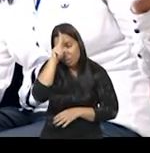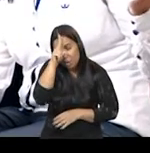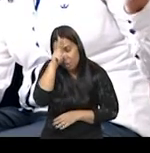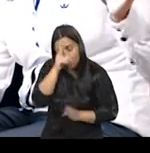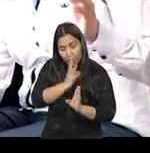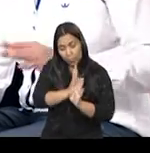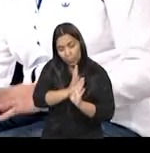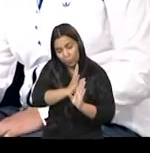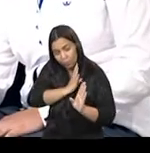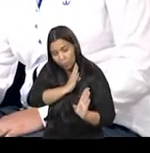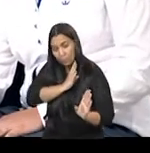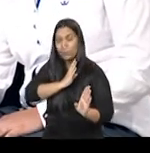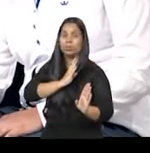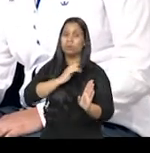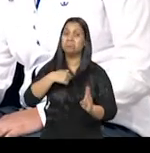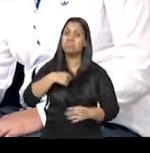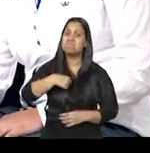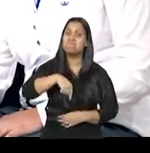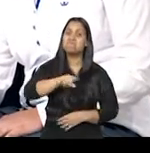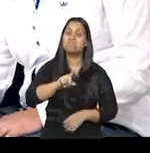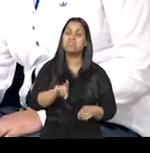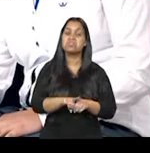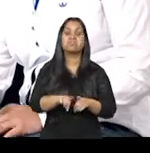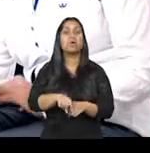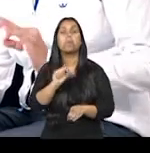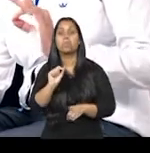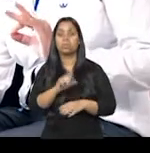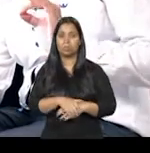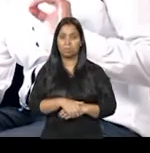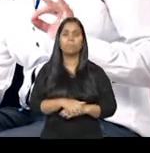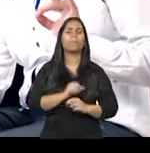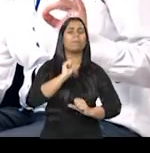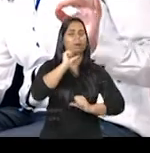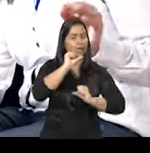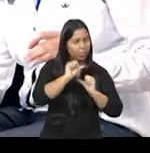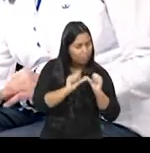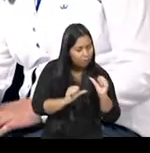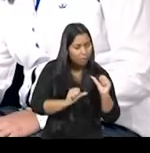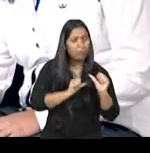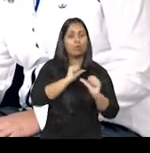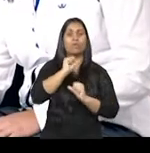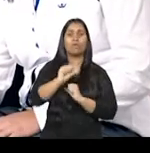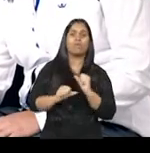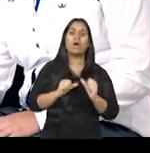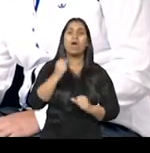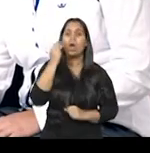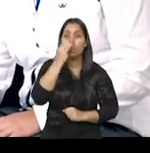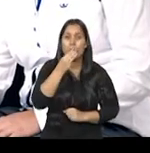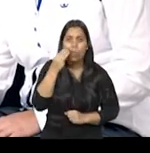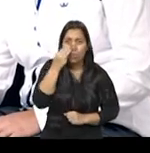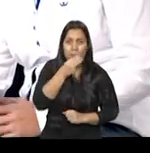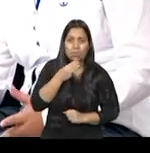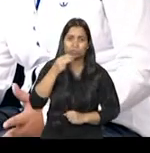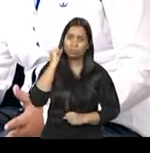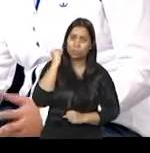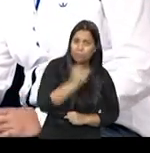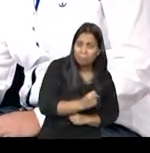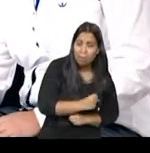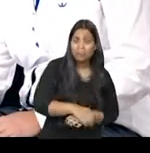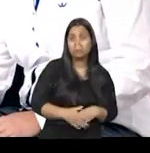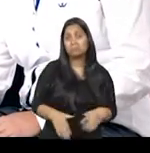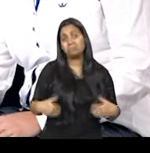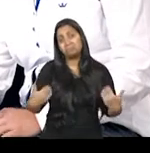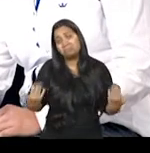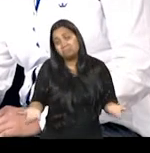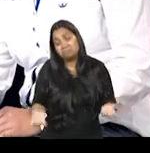fila indiana. Eu iria então renovar todas as noites o açúcar letal? Como quem já